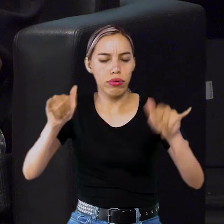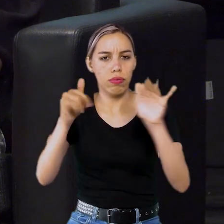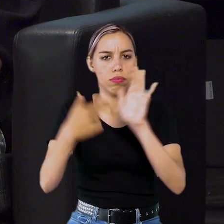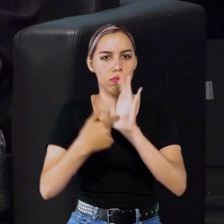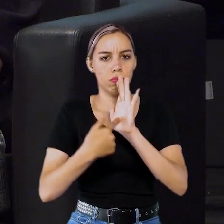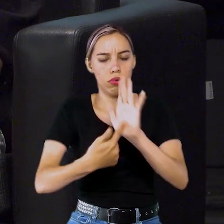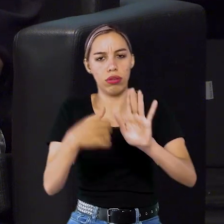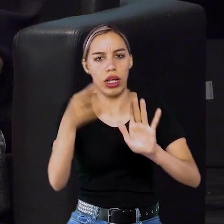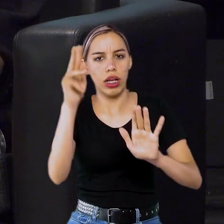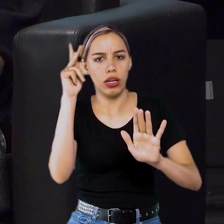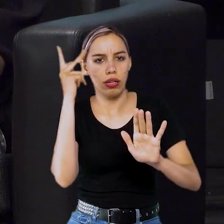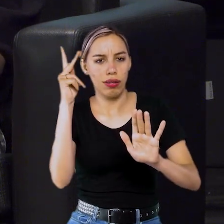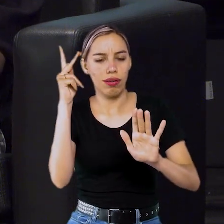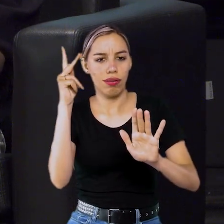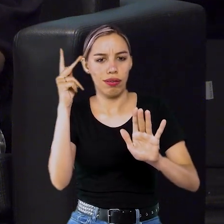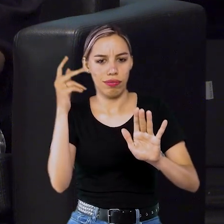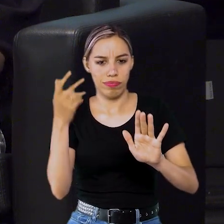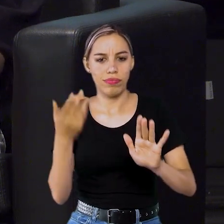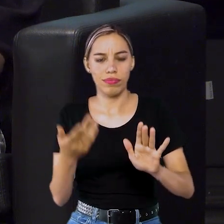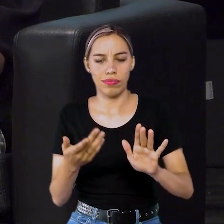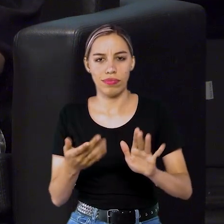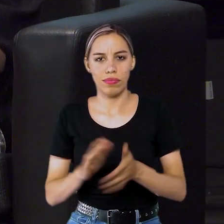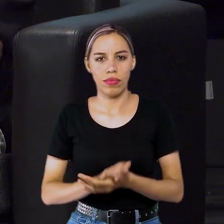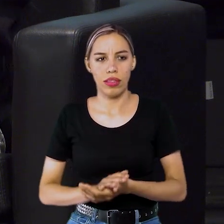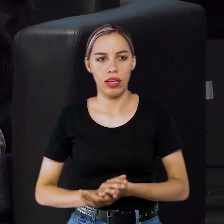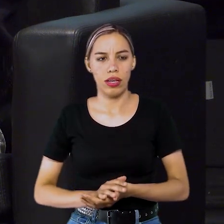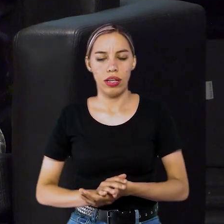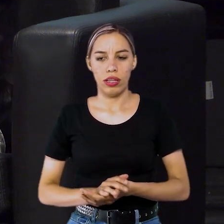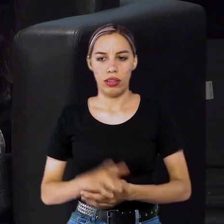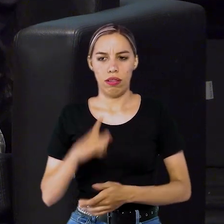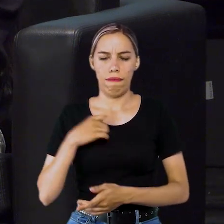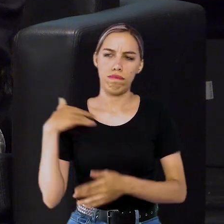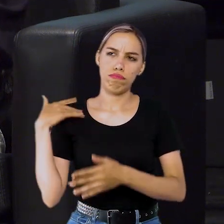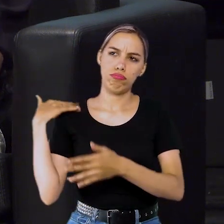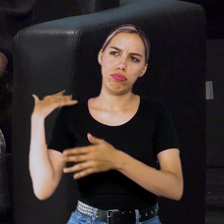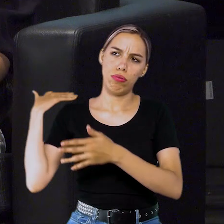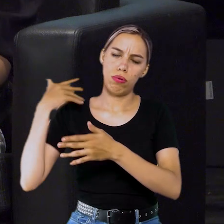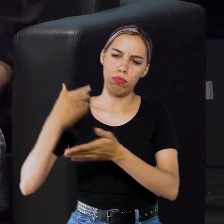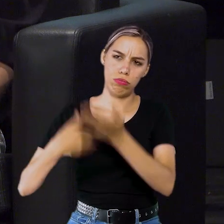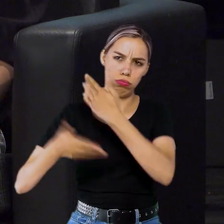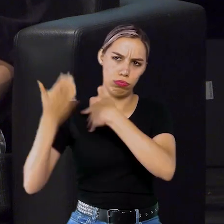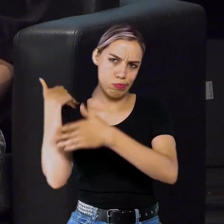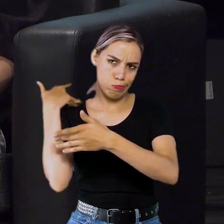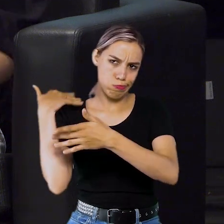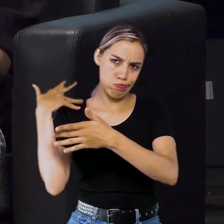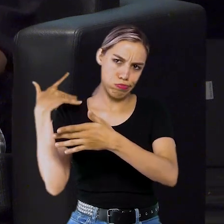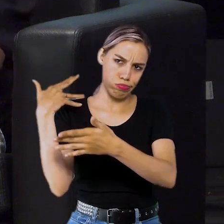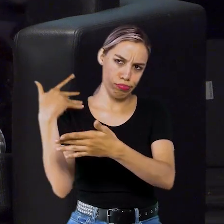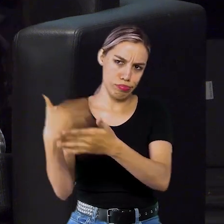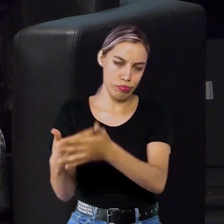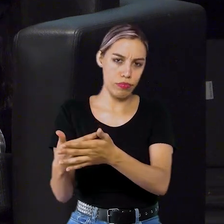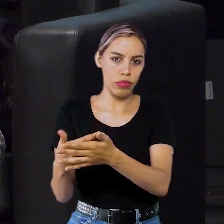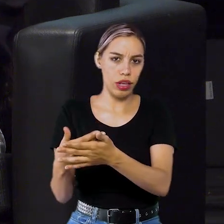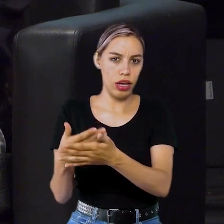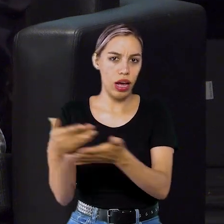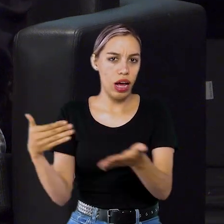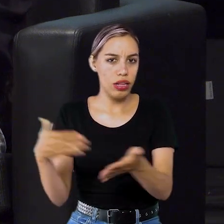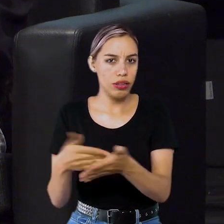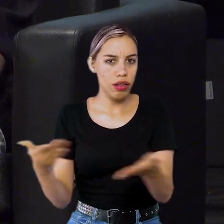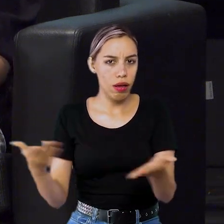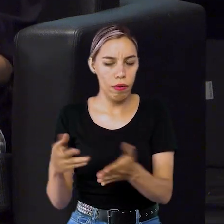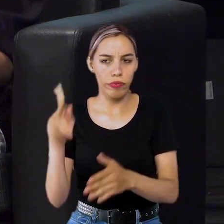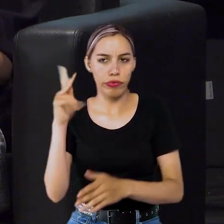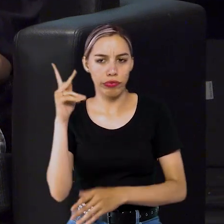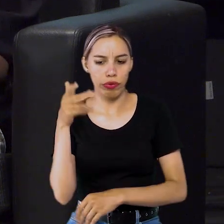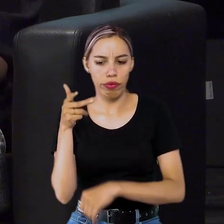Cris começou a falar, né? Durante muito tempo, e até hoje, né, a história ainda é contada pelo